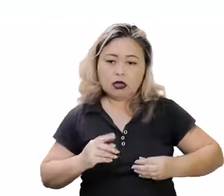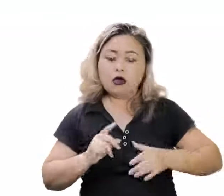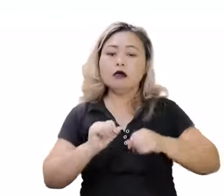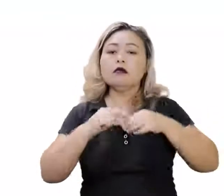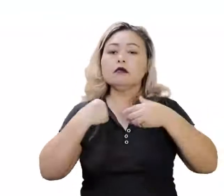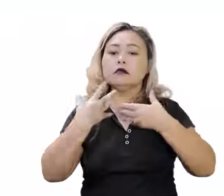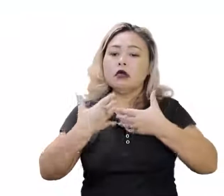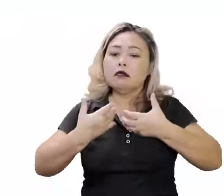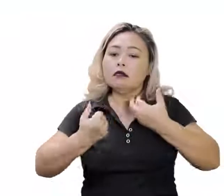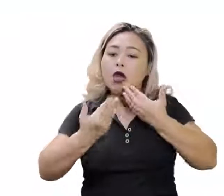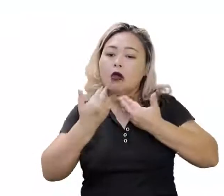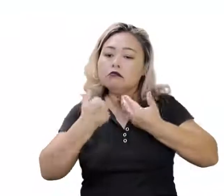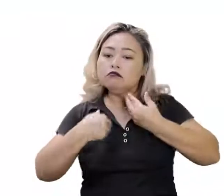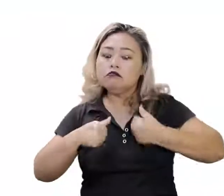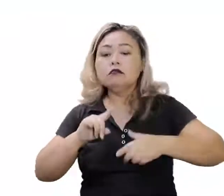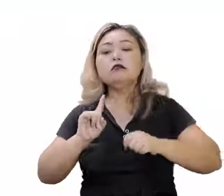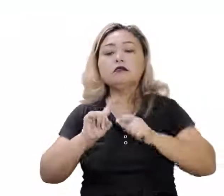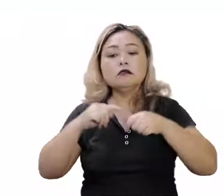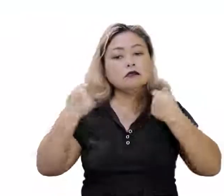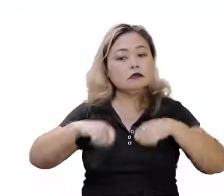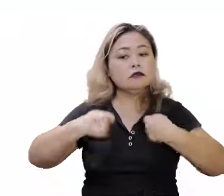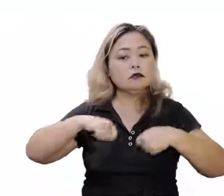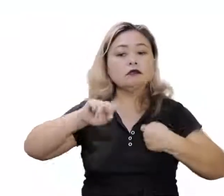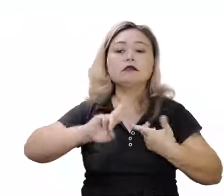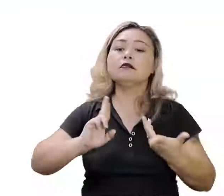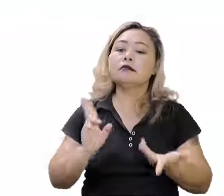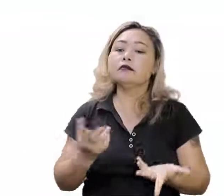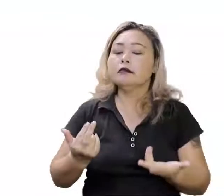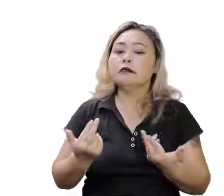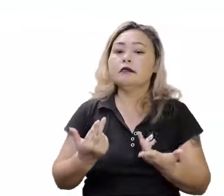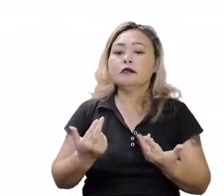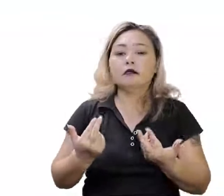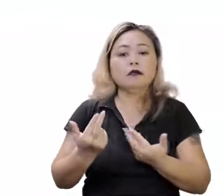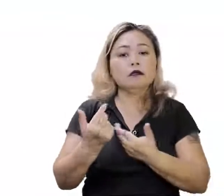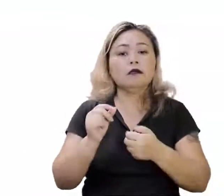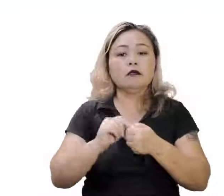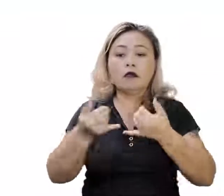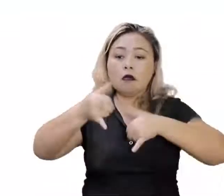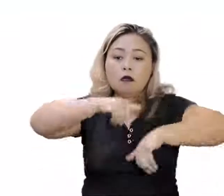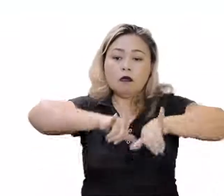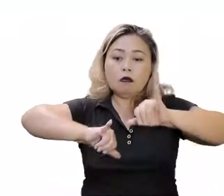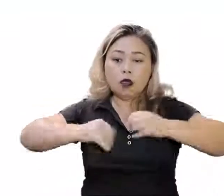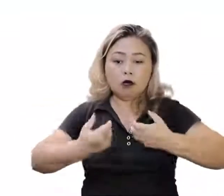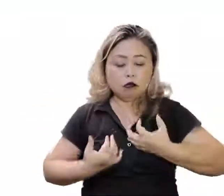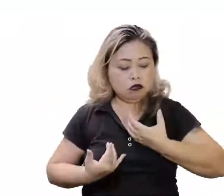estar agindo, vão se alimentar como todos nós precisamos nos alimentar. Reações químicas